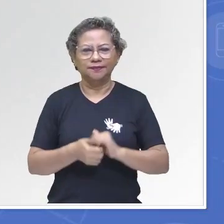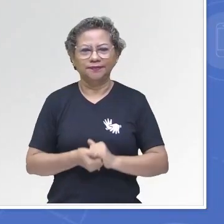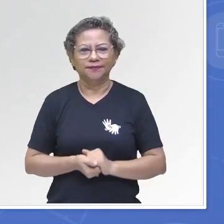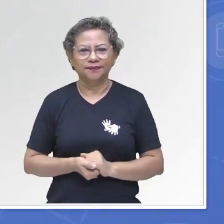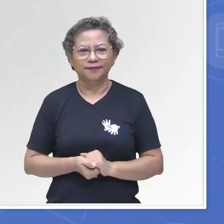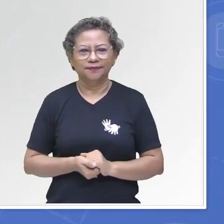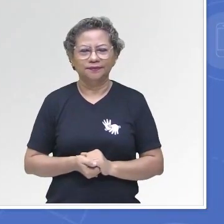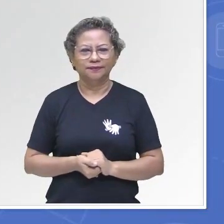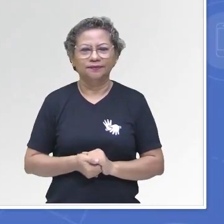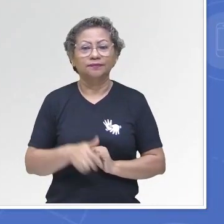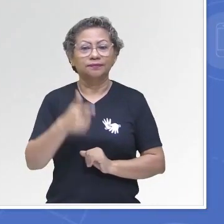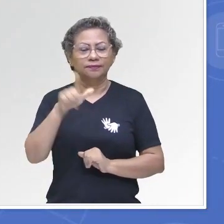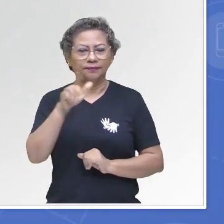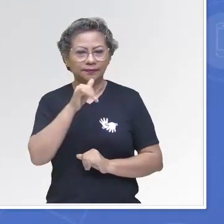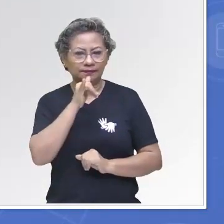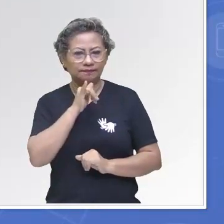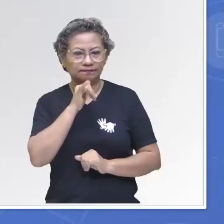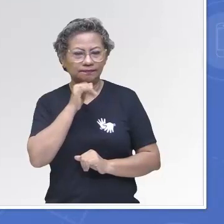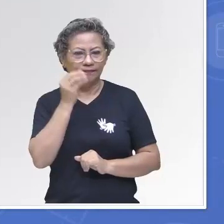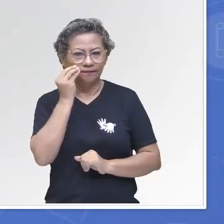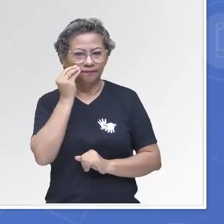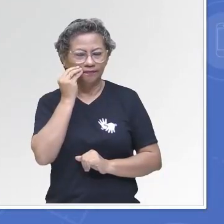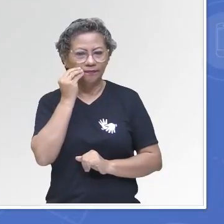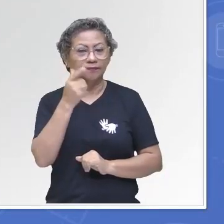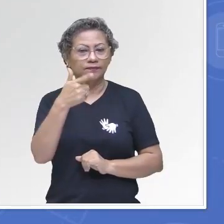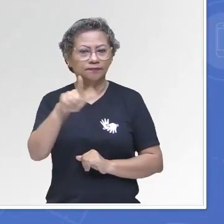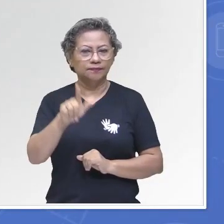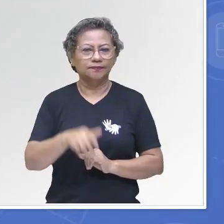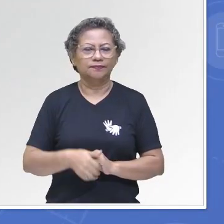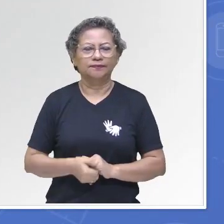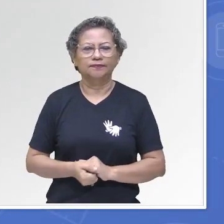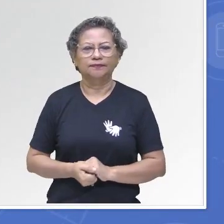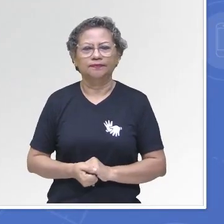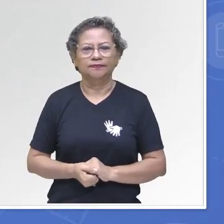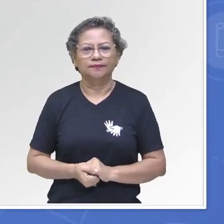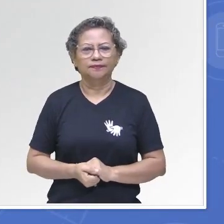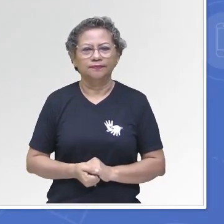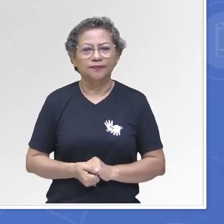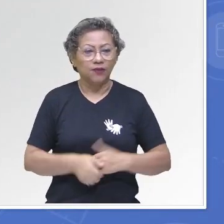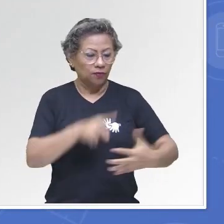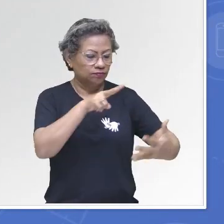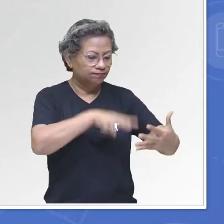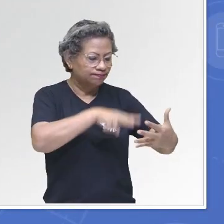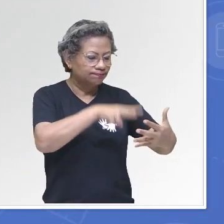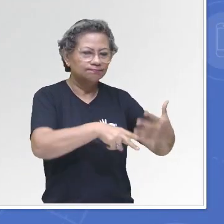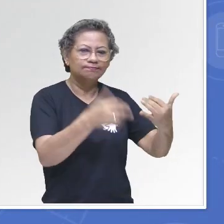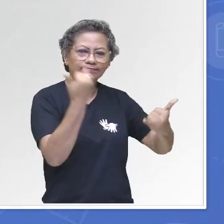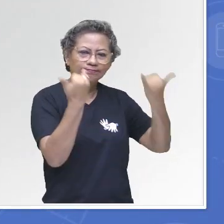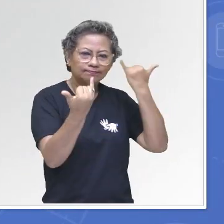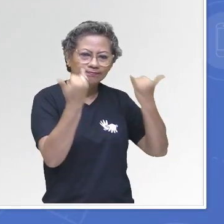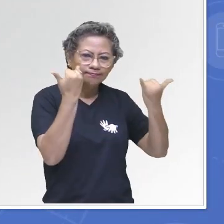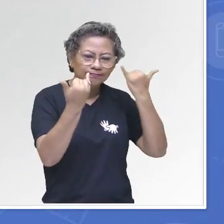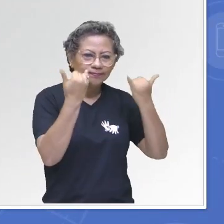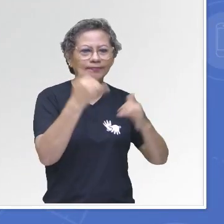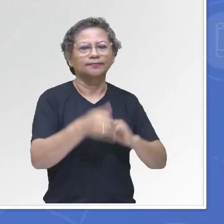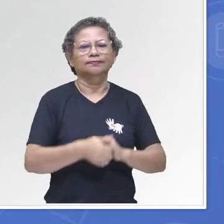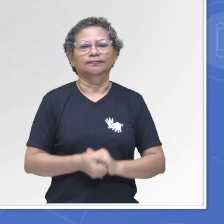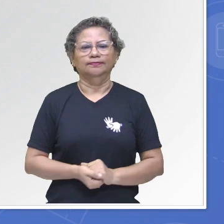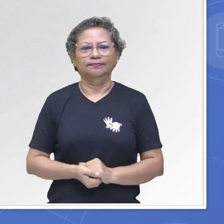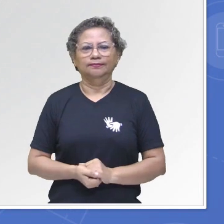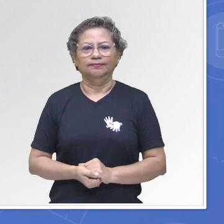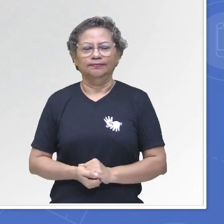nosso próximo exemplo que a gente comenta em cima do resultado aí da 2 e da 3. Olha só. No caso